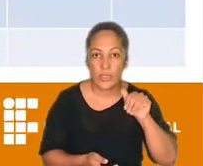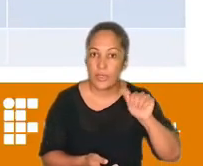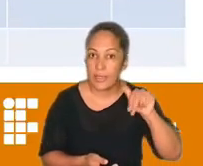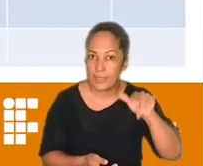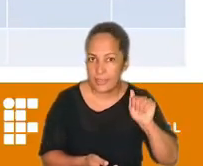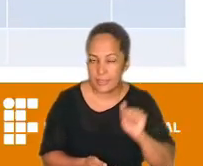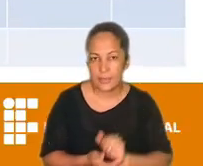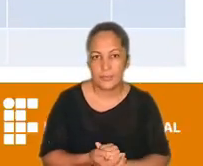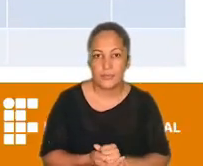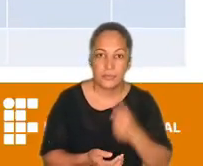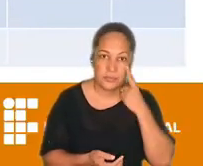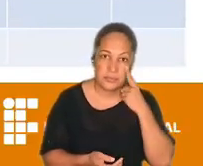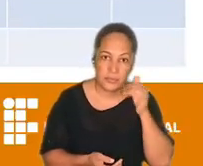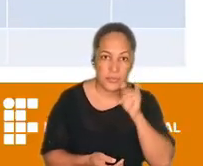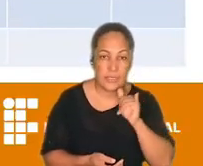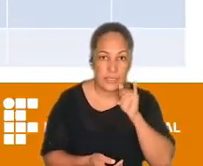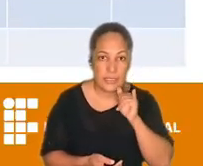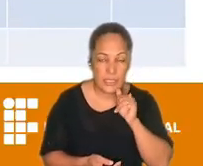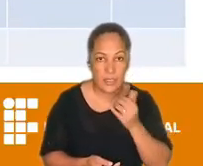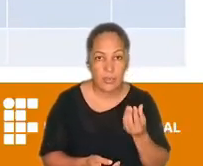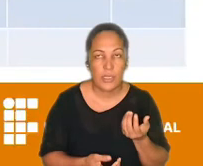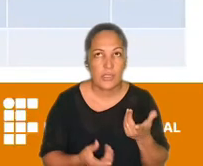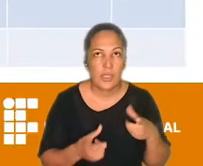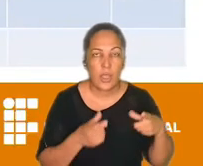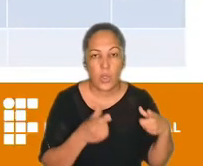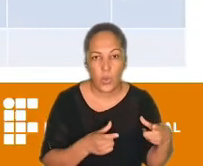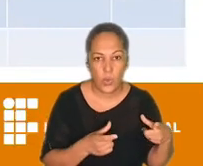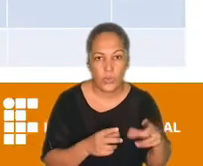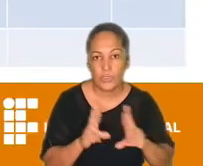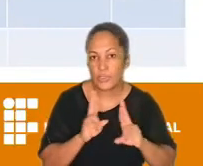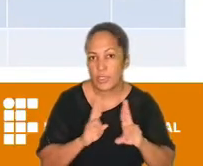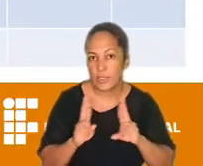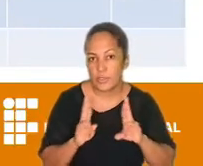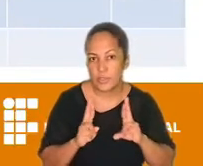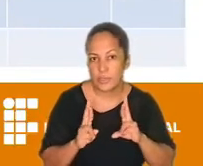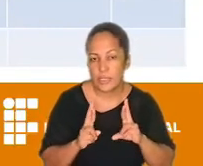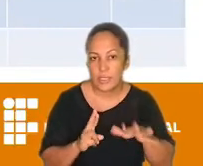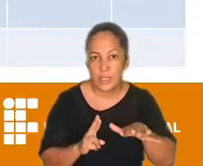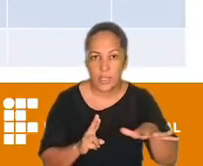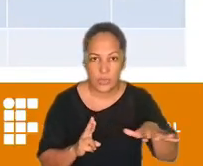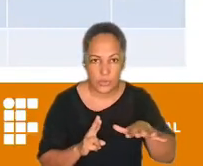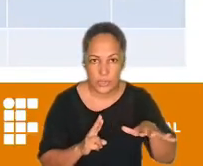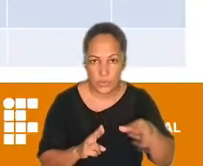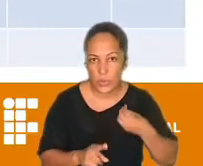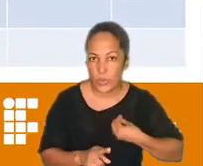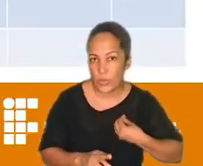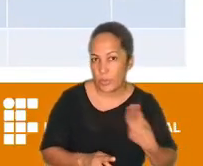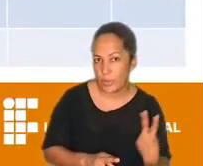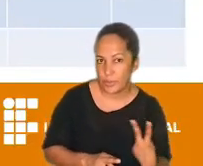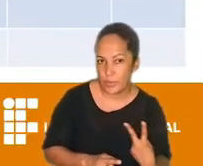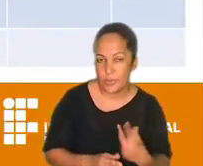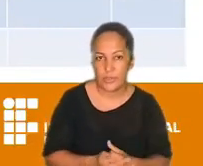por exemplo, ela está lotada, ela está relacionada ao setor número 2. Ela